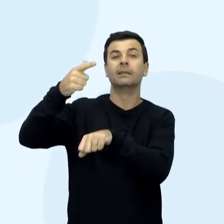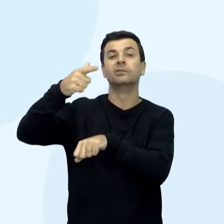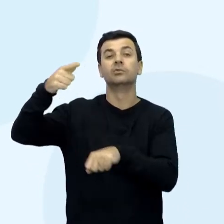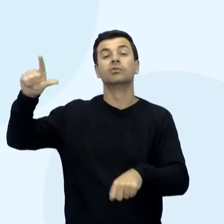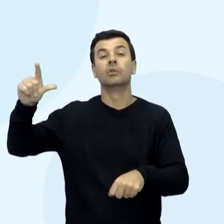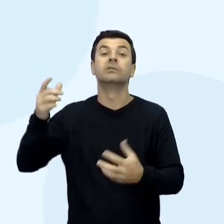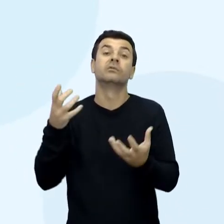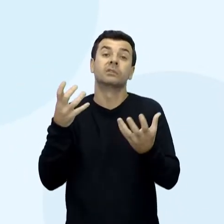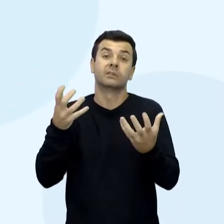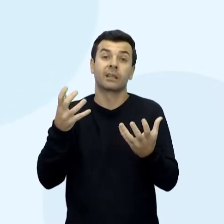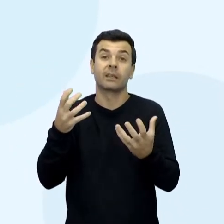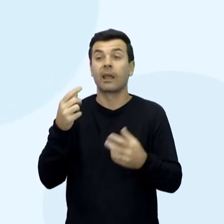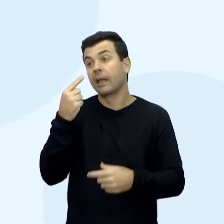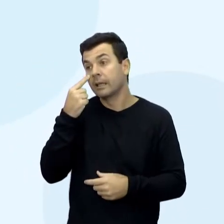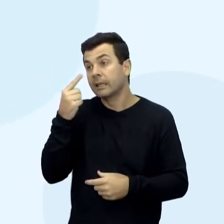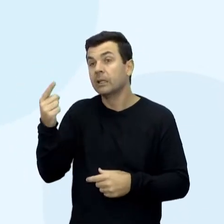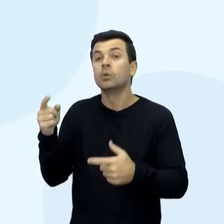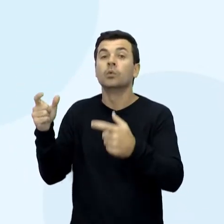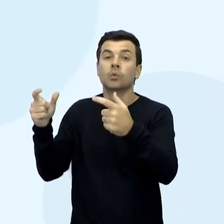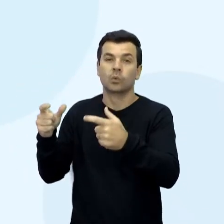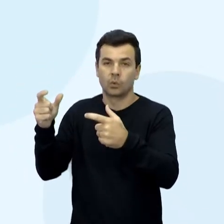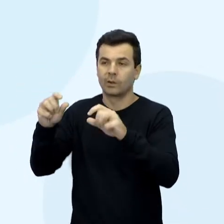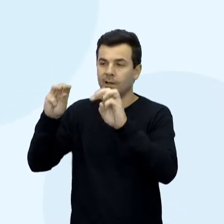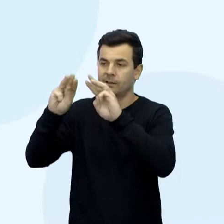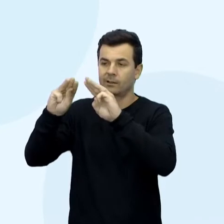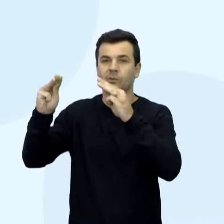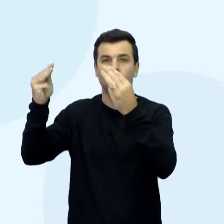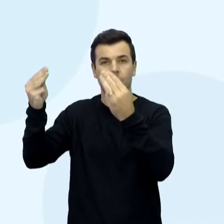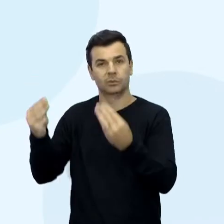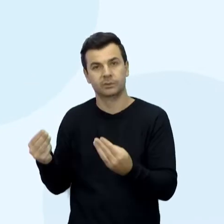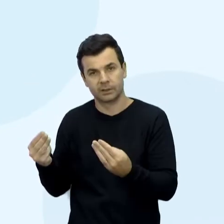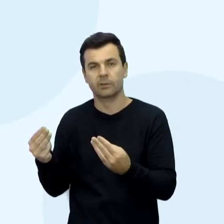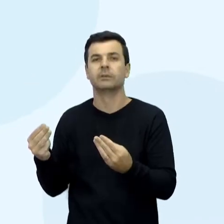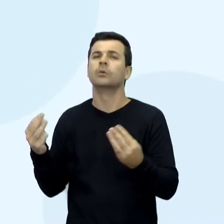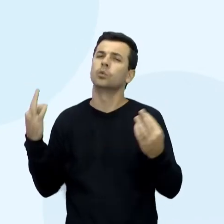visita um museu, tá? Então os museus eles são pontos